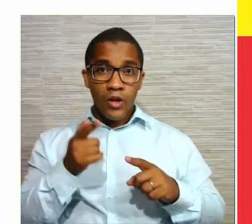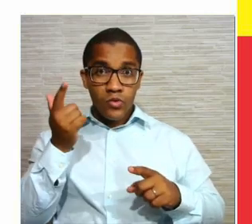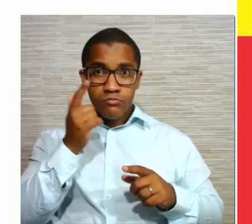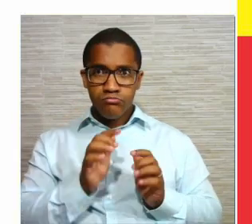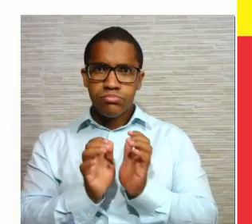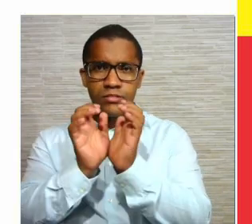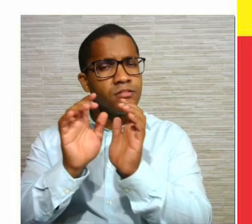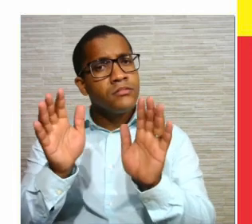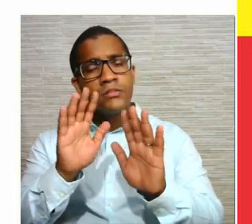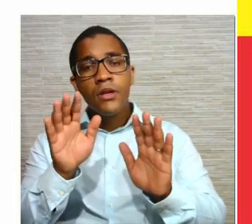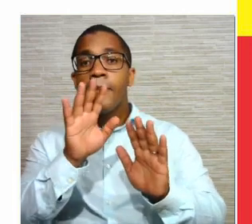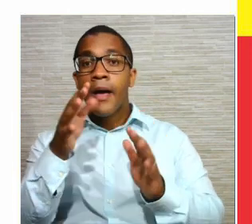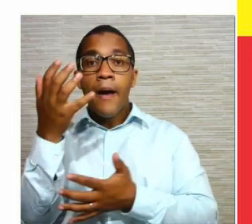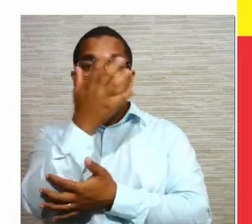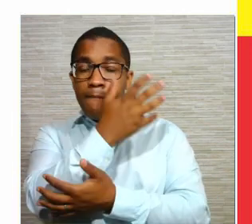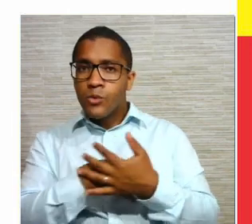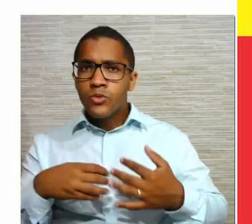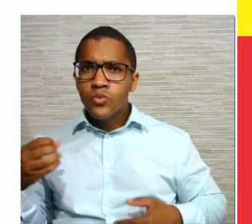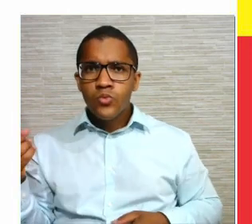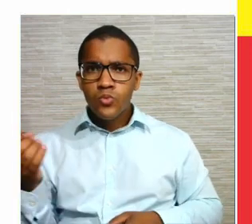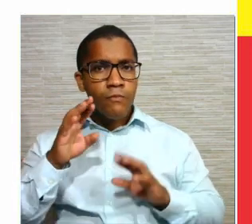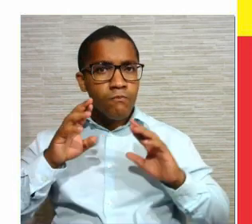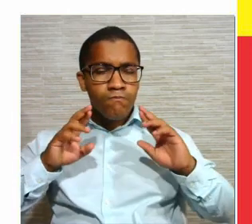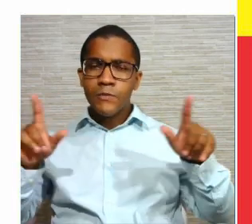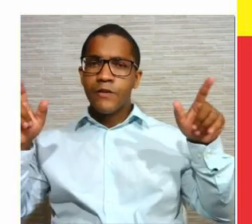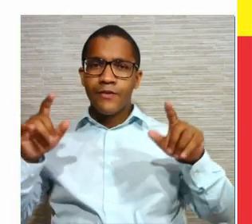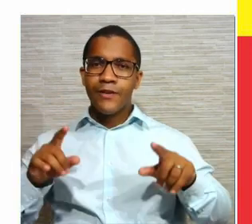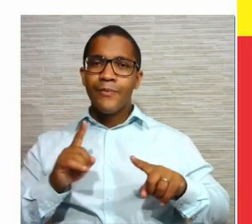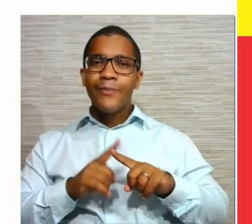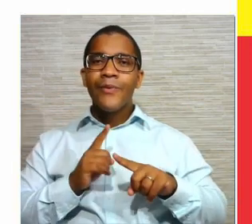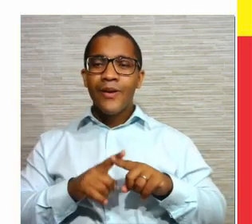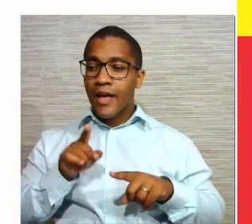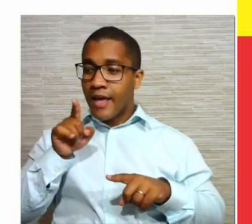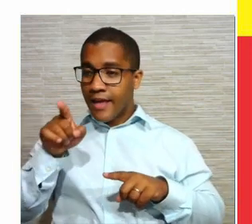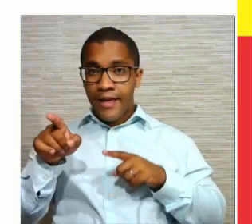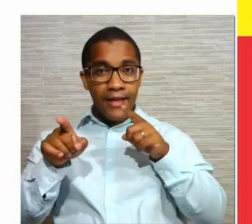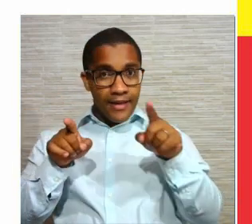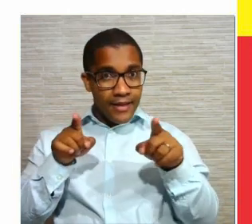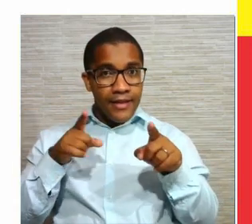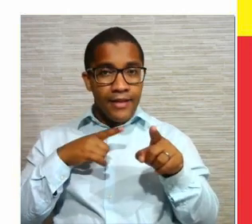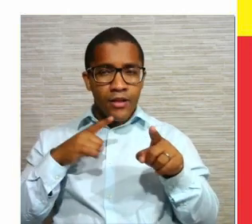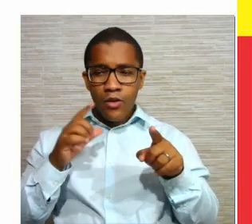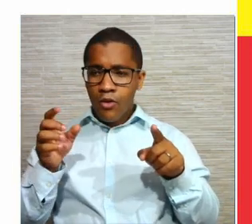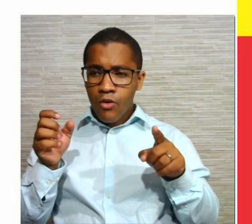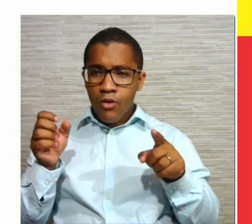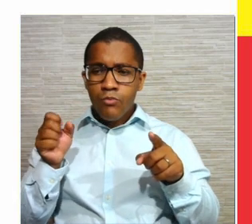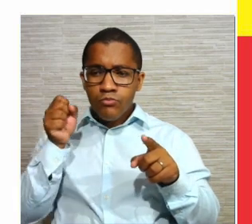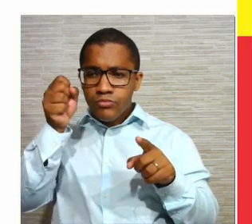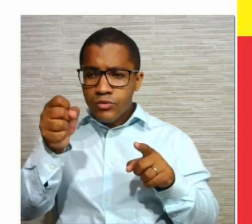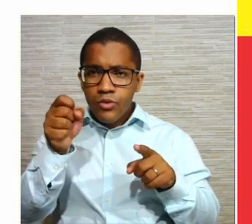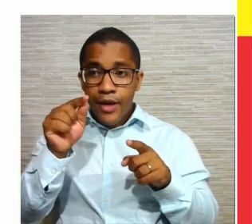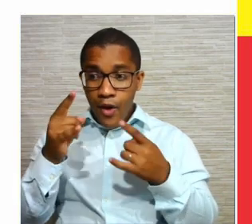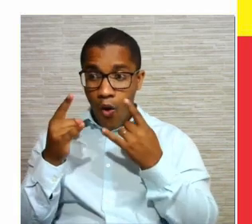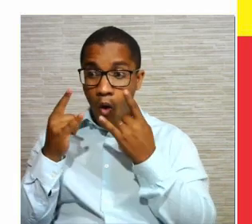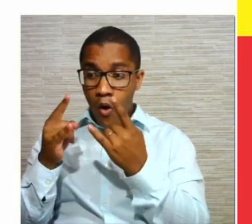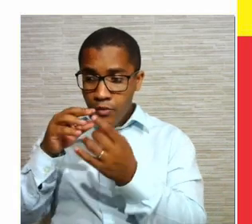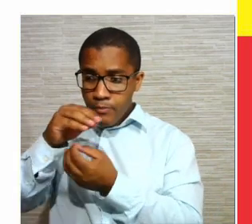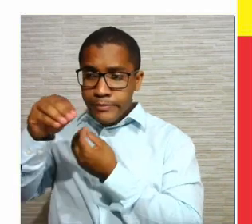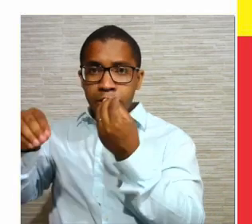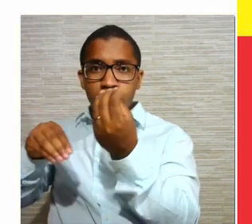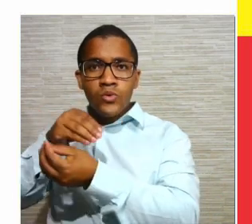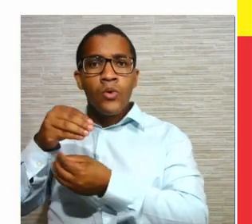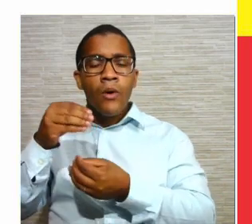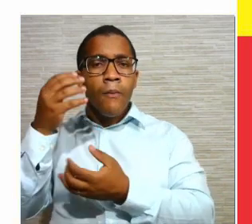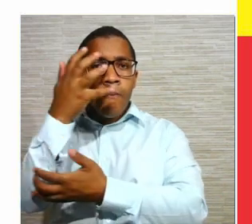inovou, né? Então, o que marcou foi a inovação de Caetano e Gil ao incrementarem elementos do rock